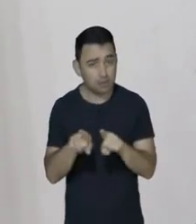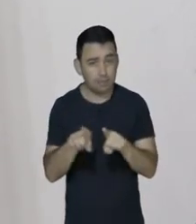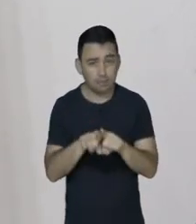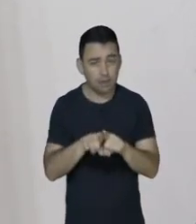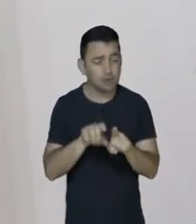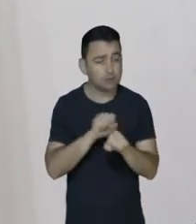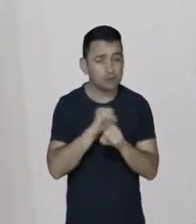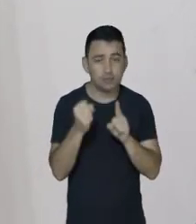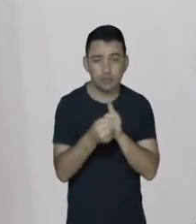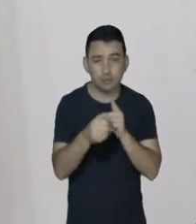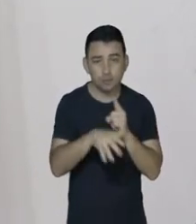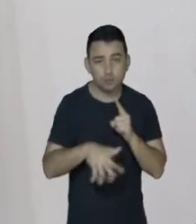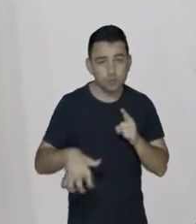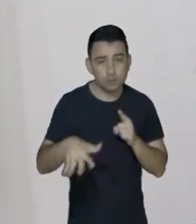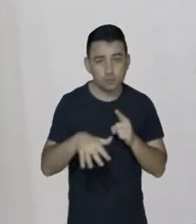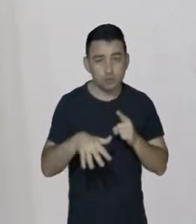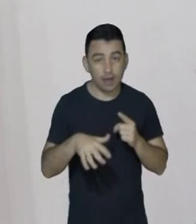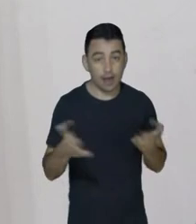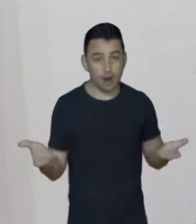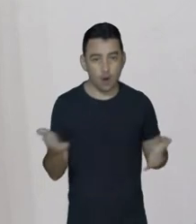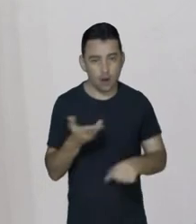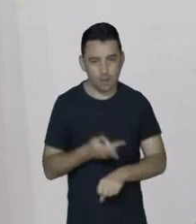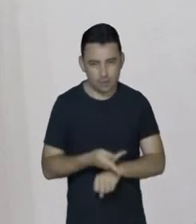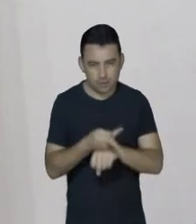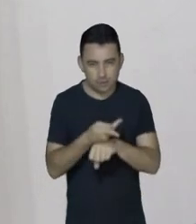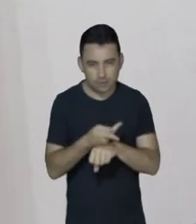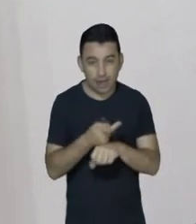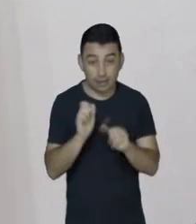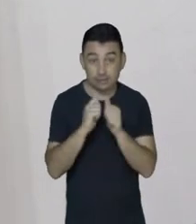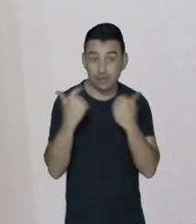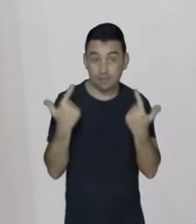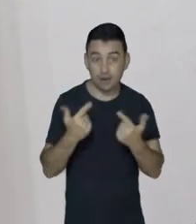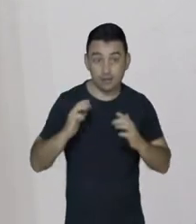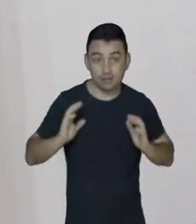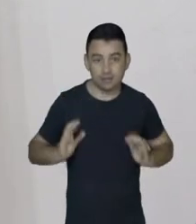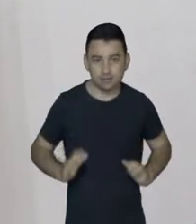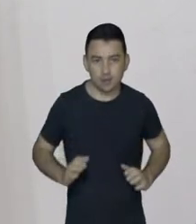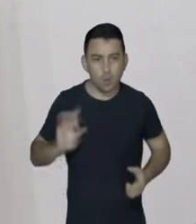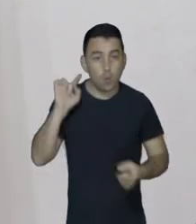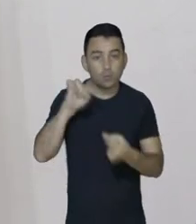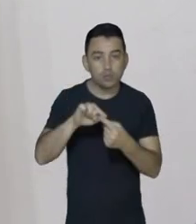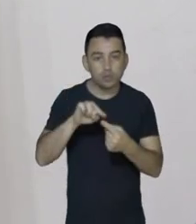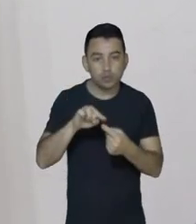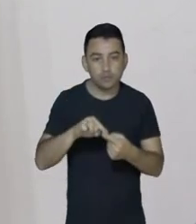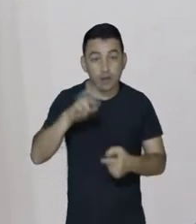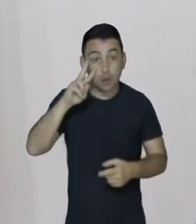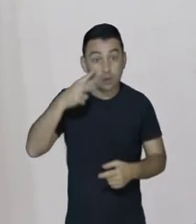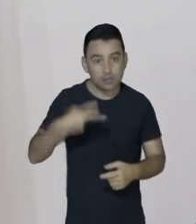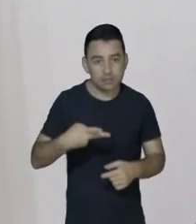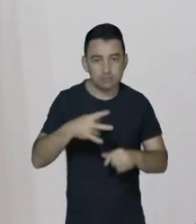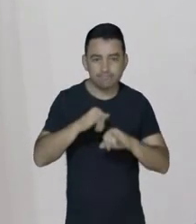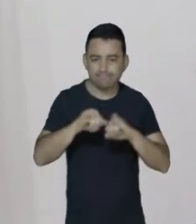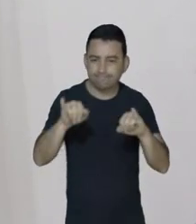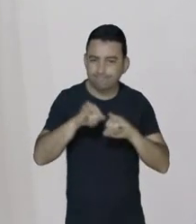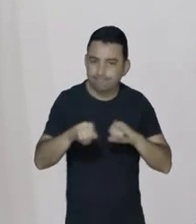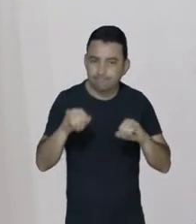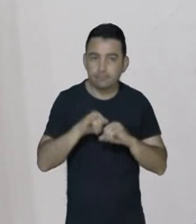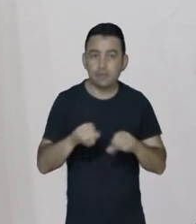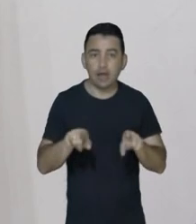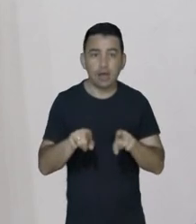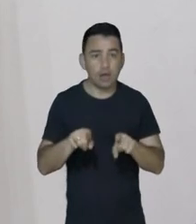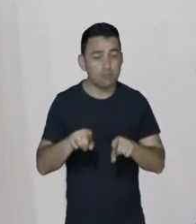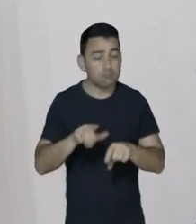geral. A premiação Assembleia Cidadã tem por objetivo reconhecer e divulgar iniciativas que aproximam o